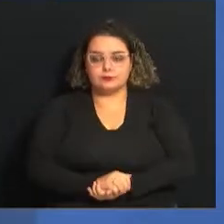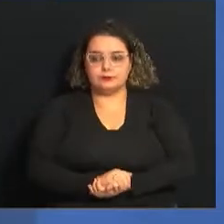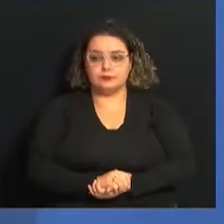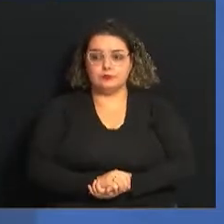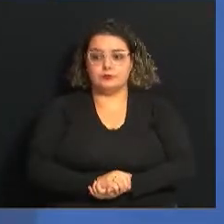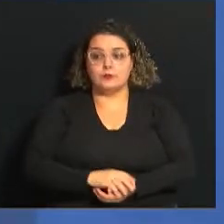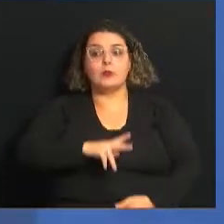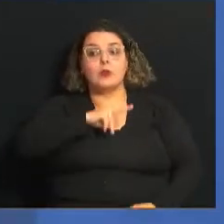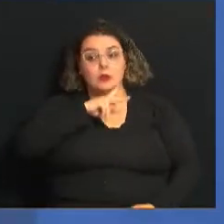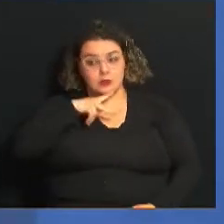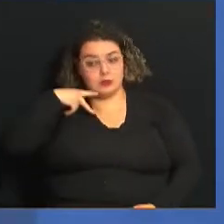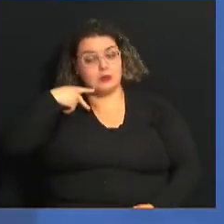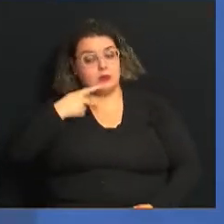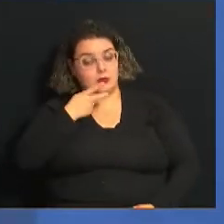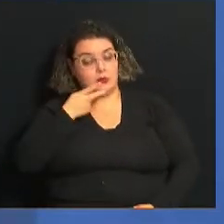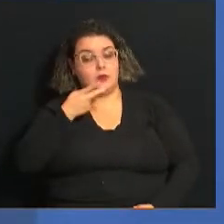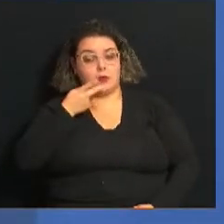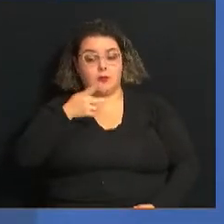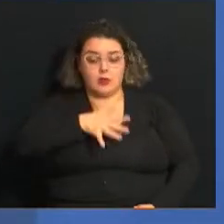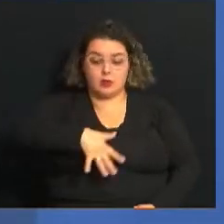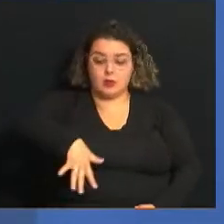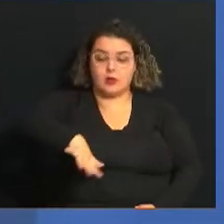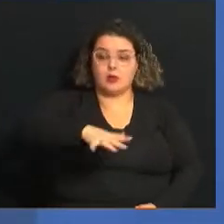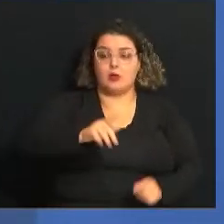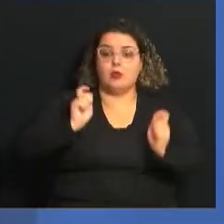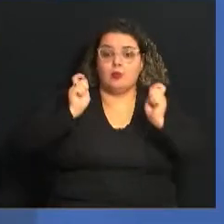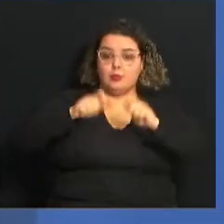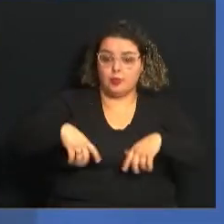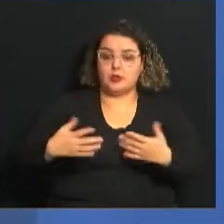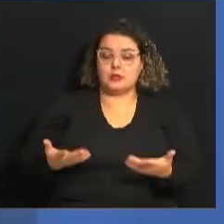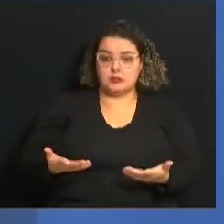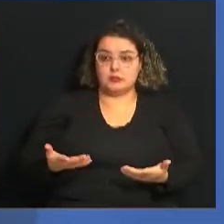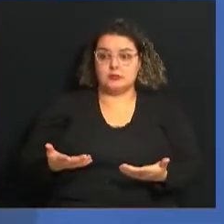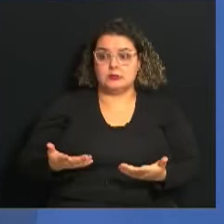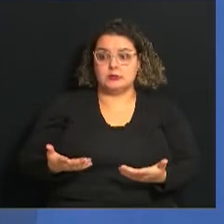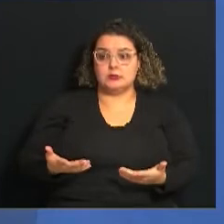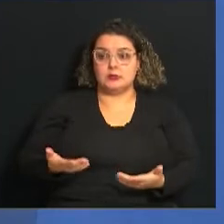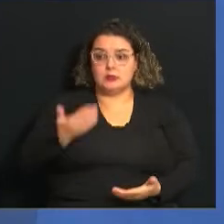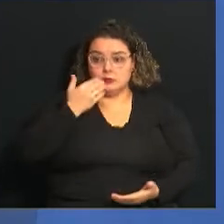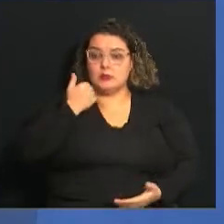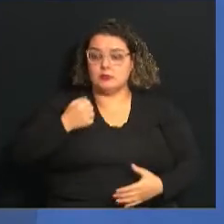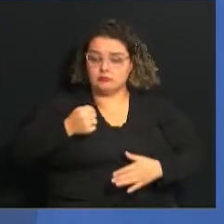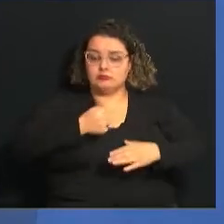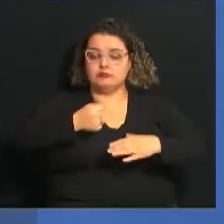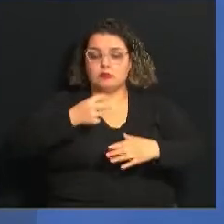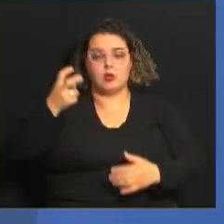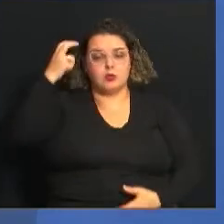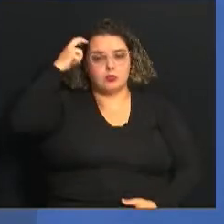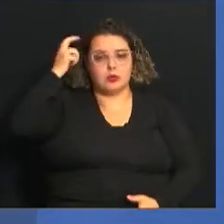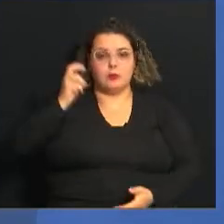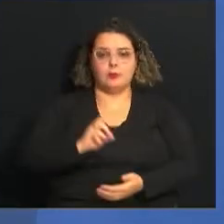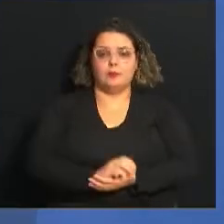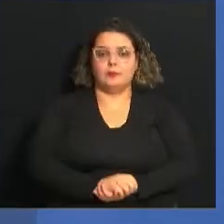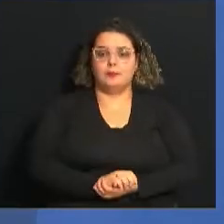Permínio salienta que a região também possui uma potência gastronômica e cultural.